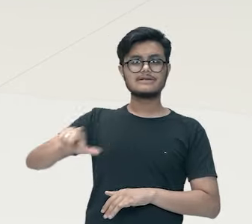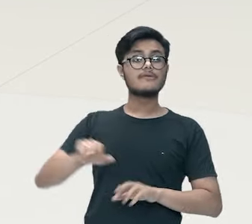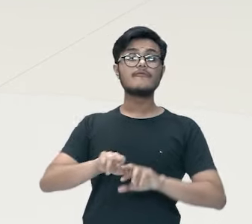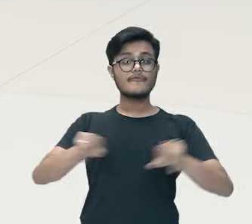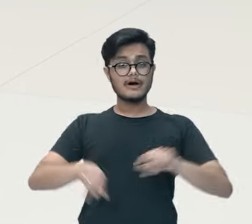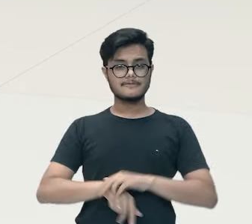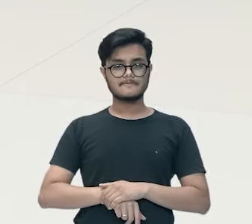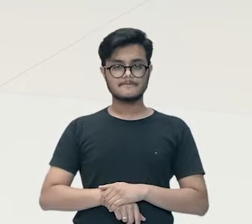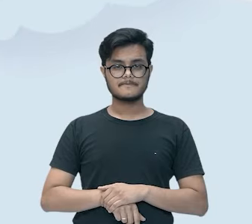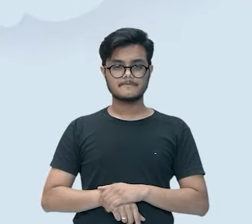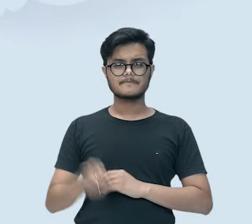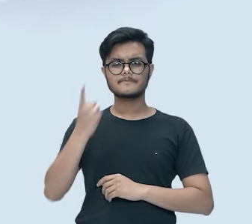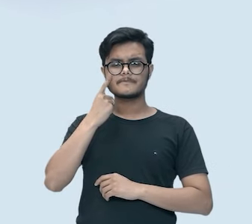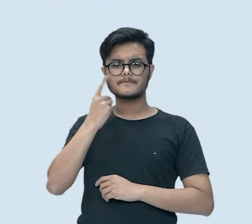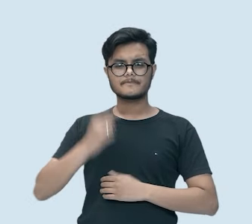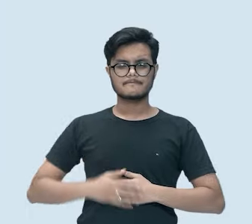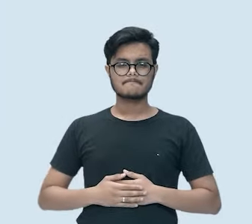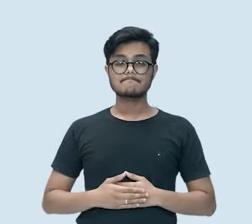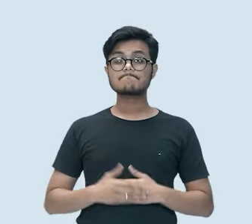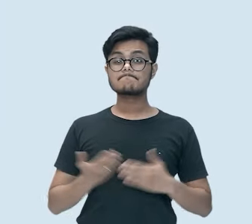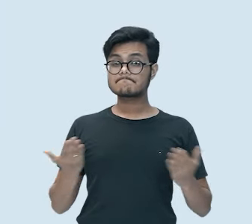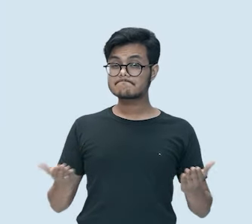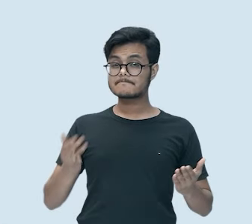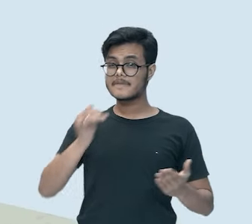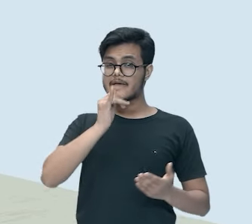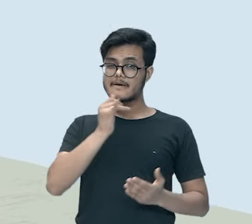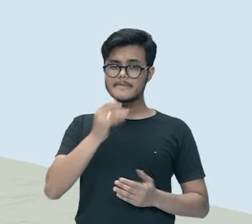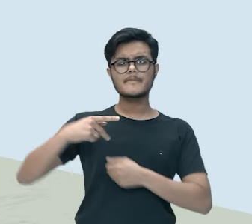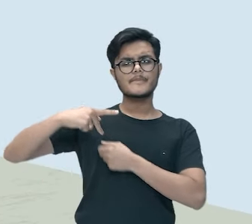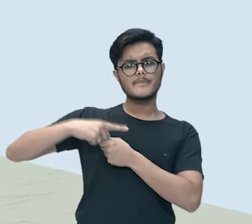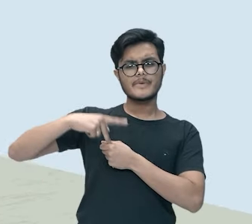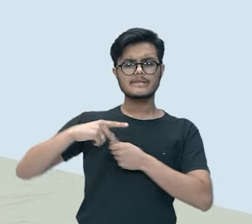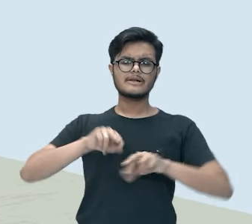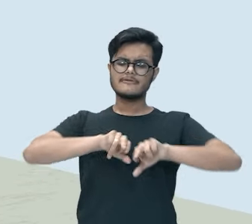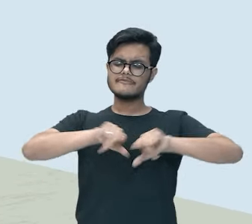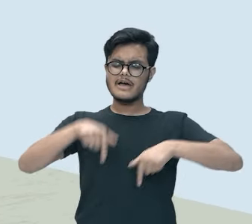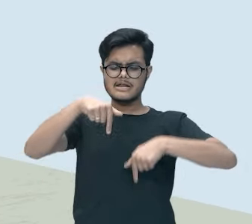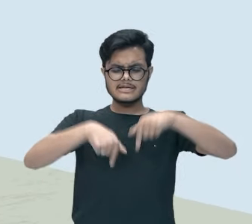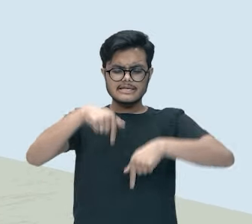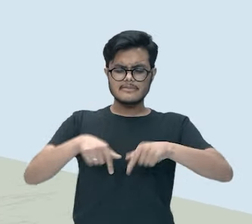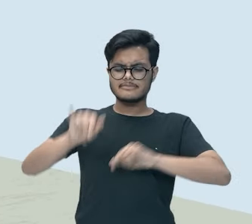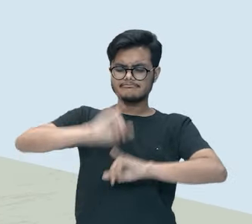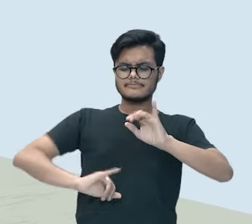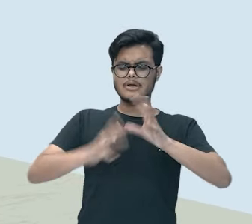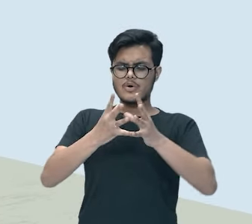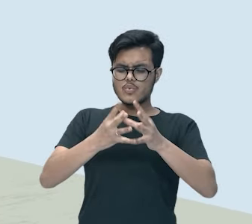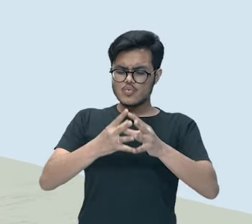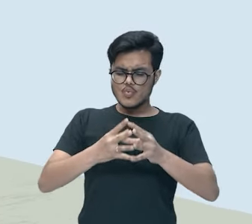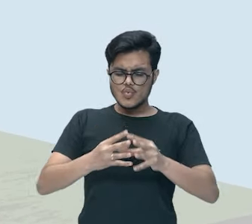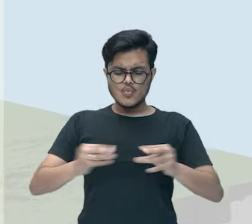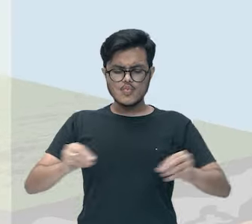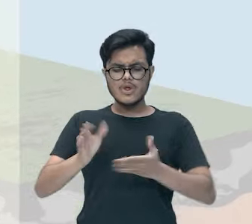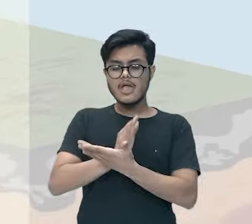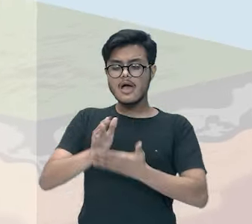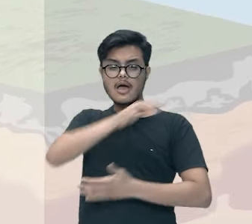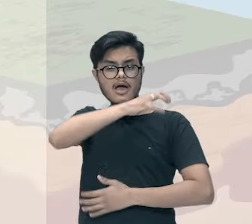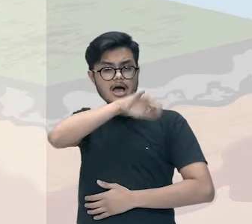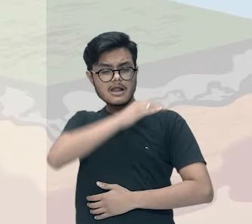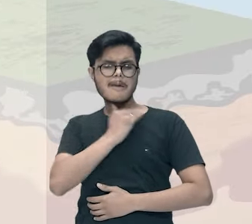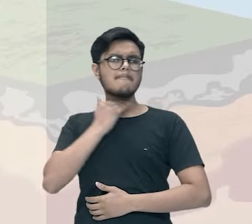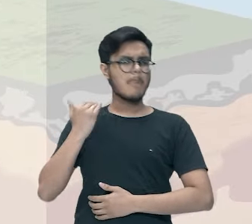Bora dar uma olhadinha. O petróleo é uma mistura complexa de compostos orgânicos gerada pela decomposição lenta de